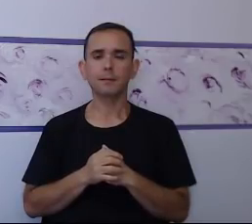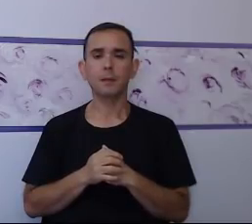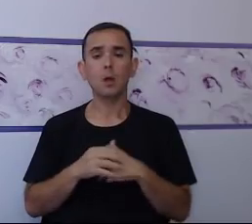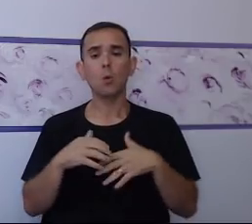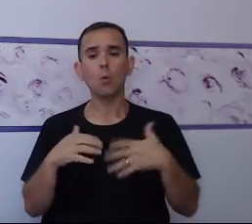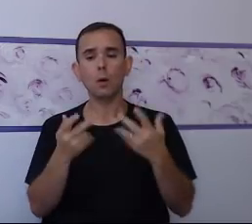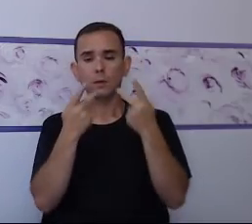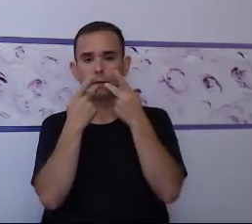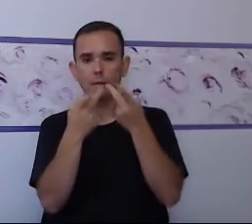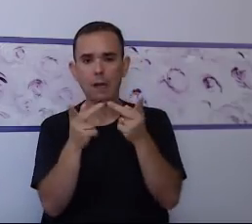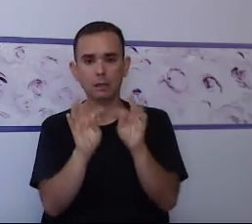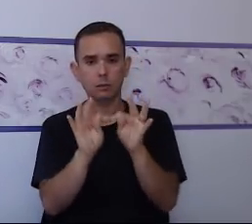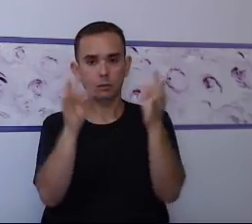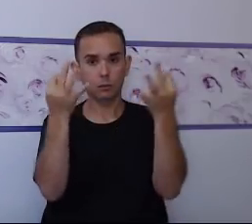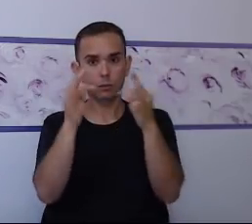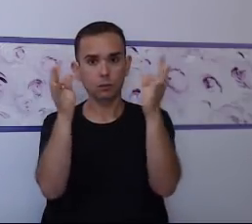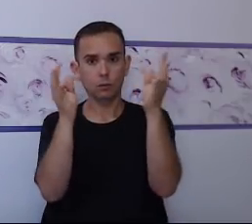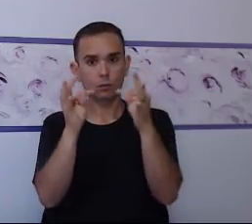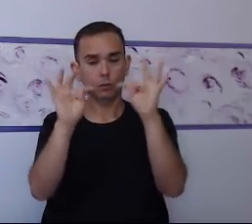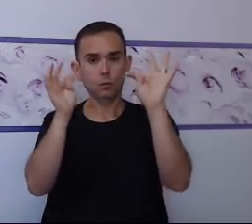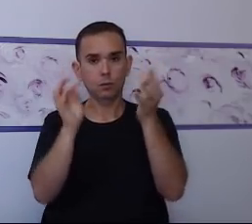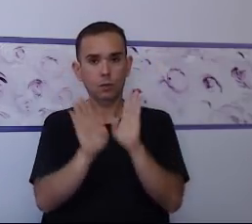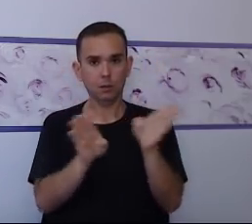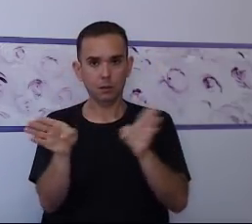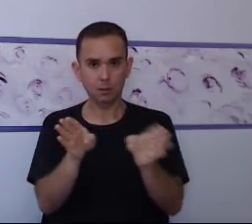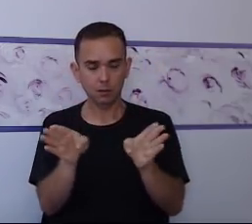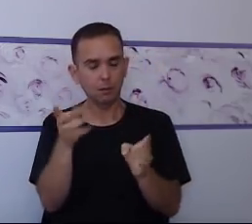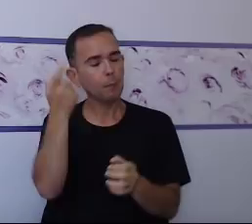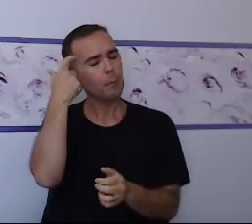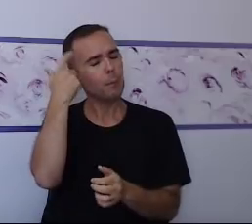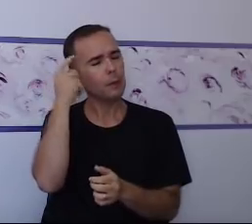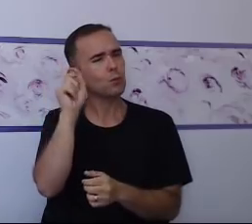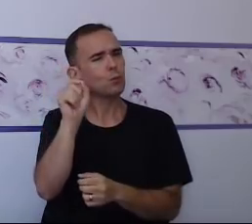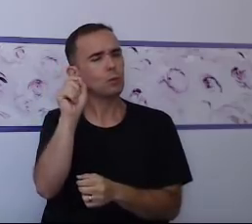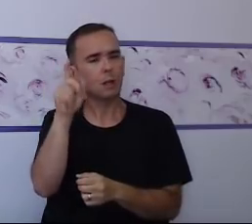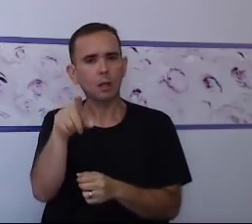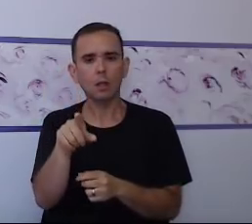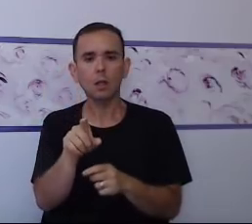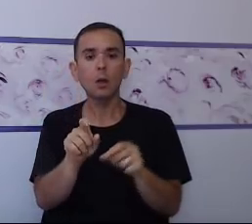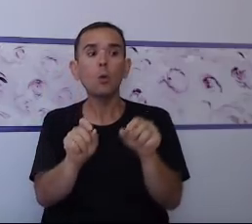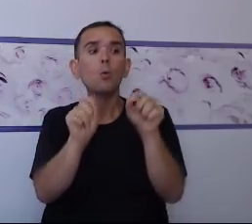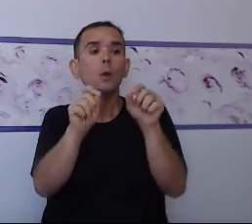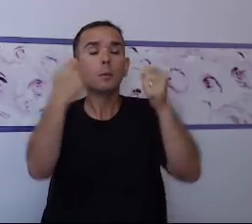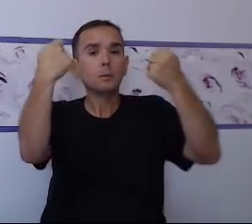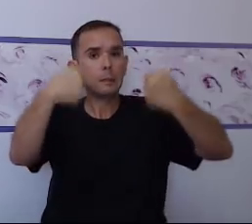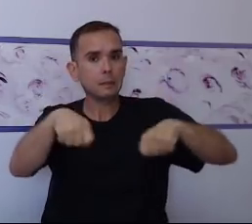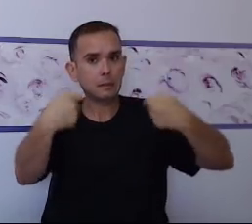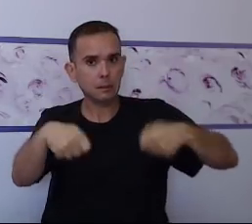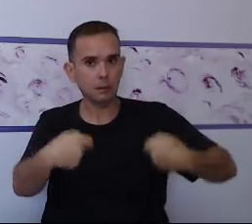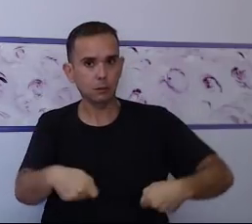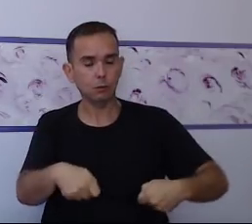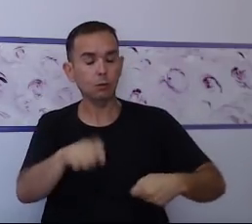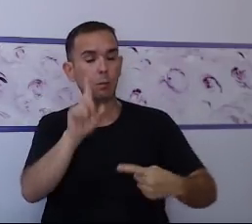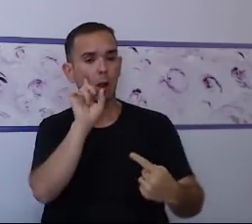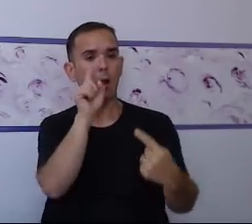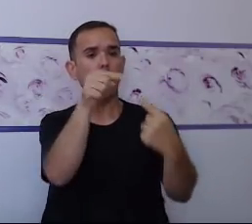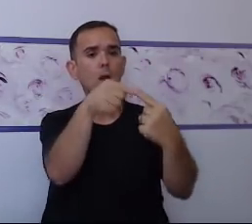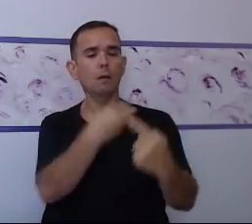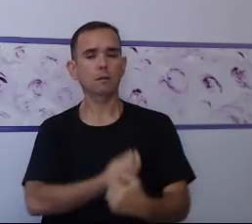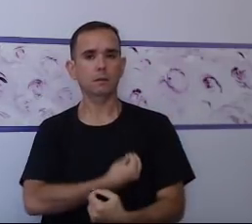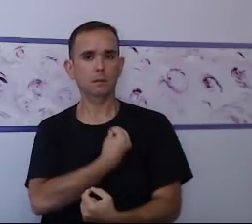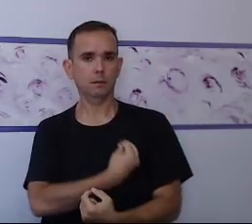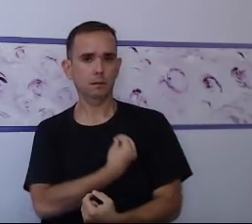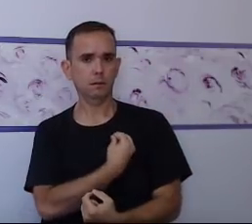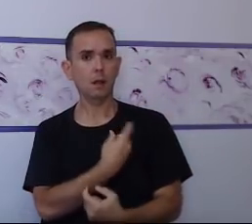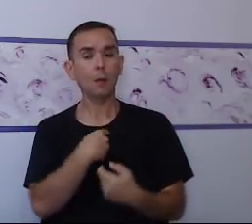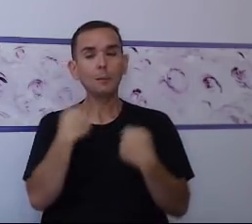Quando a gente fala em tecnologia assistiva, a primeira coisa que a gente pensa é o seguinte: o que é que eu preciso para eu viver?